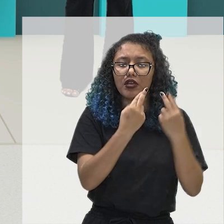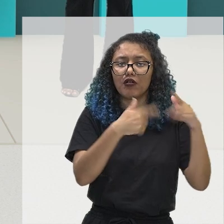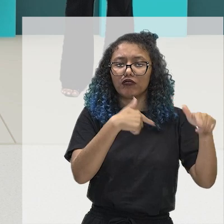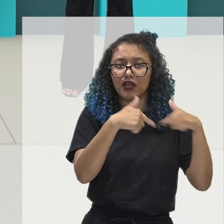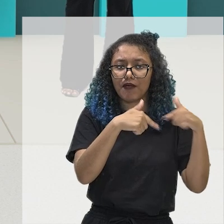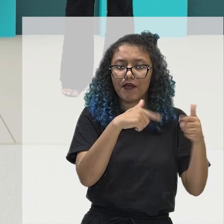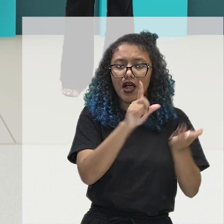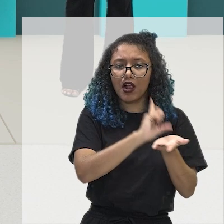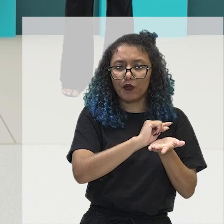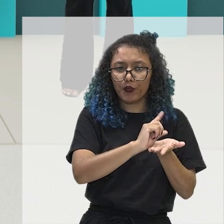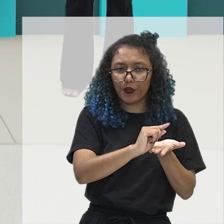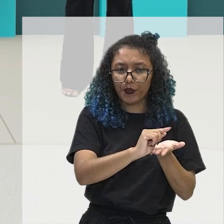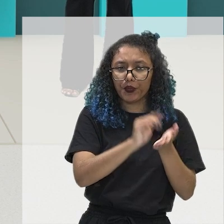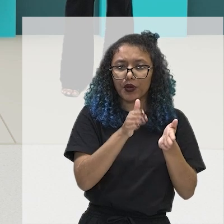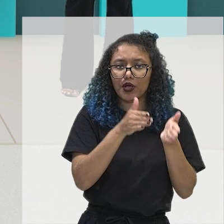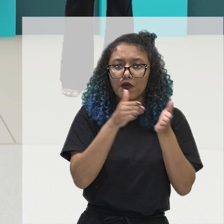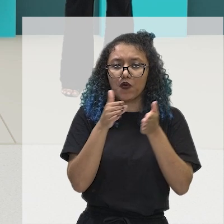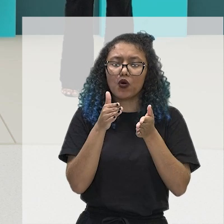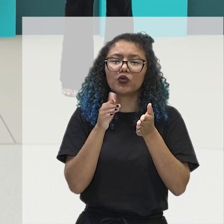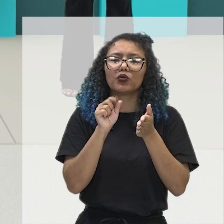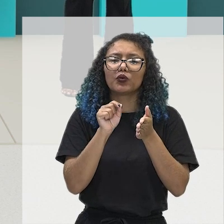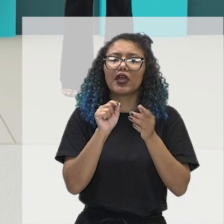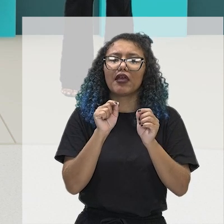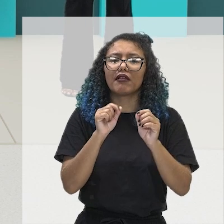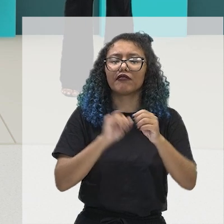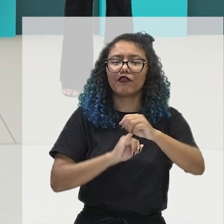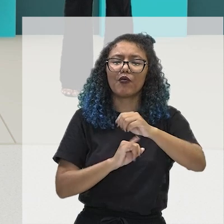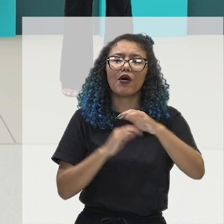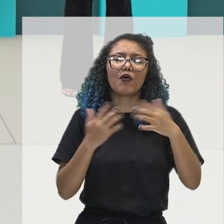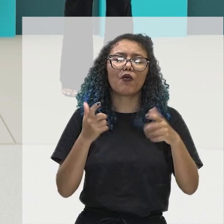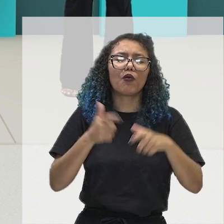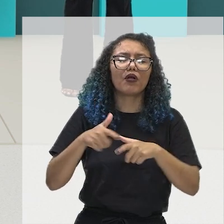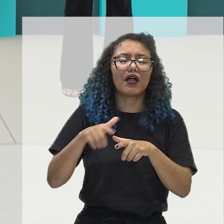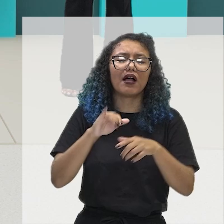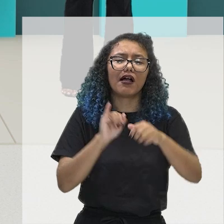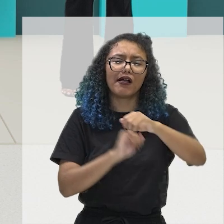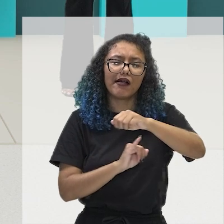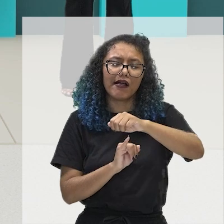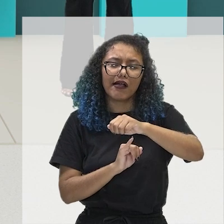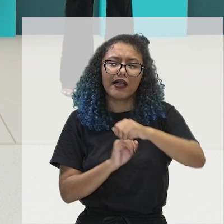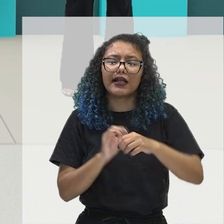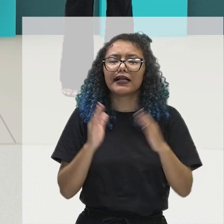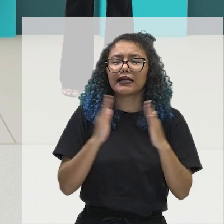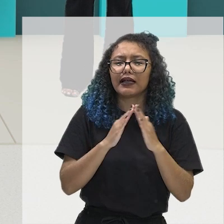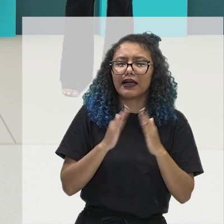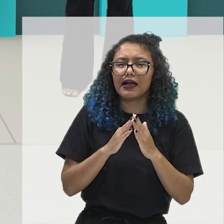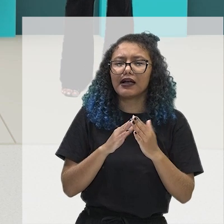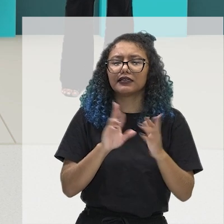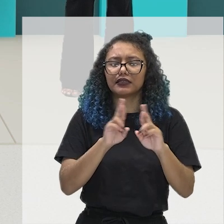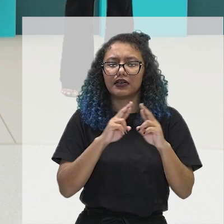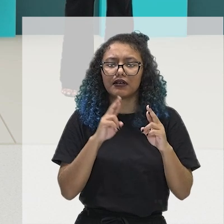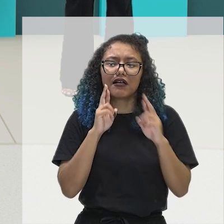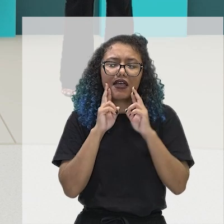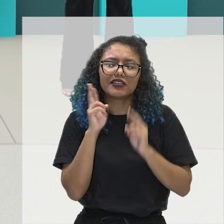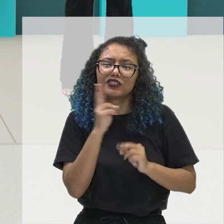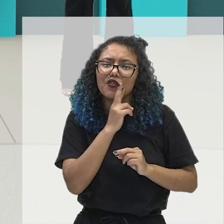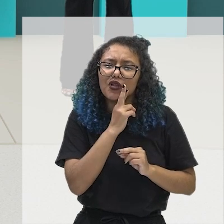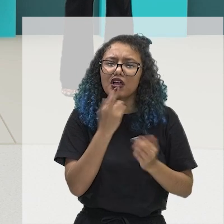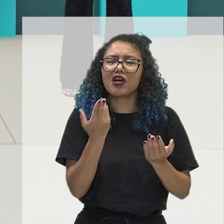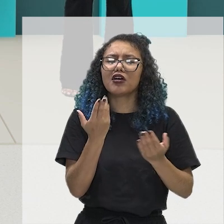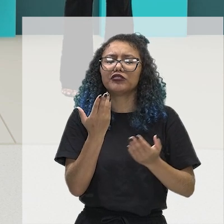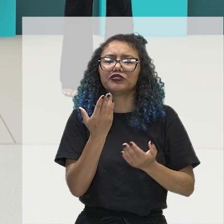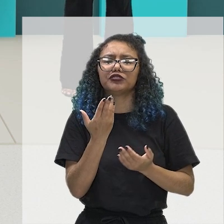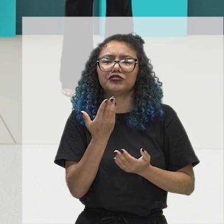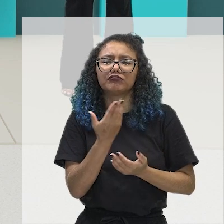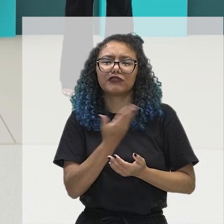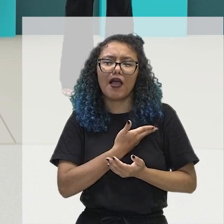reuniões, né, artigos. E ambientes informais é a minha casa, passeio, reunião entre amigos, restaurantes. Então,